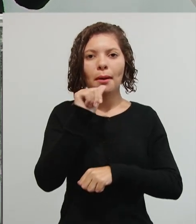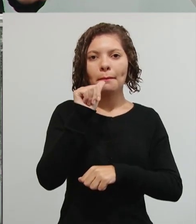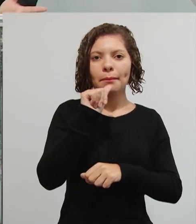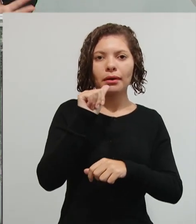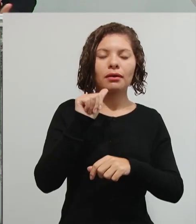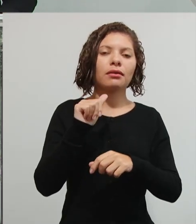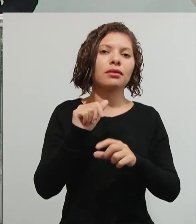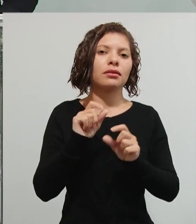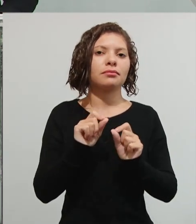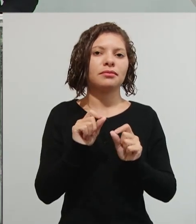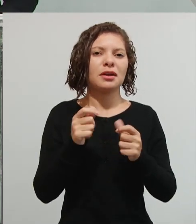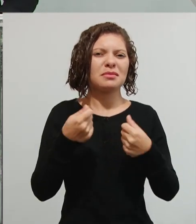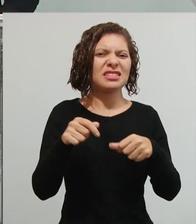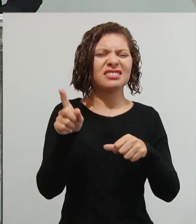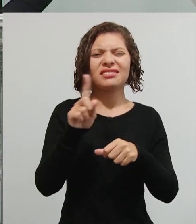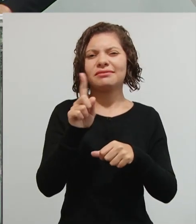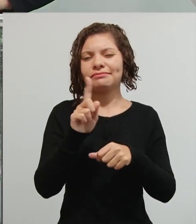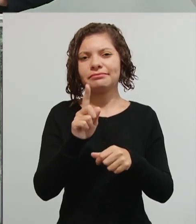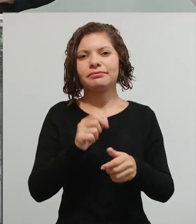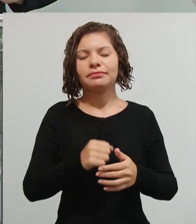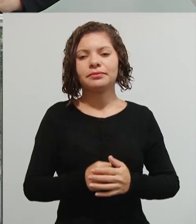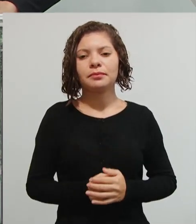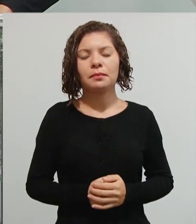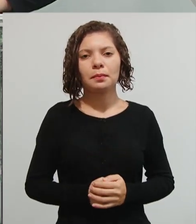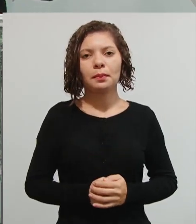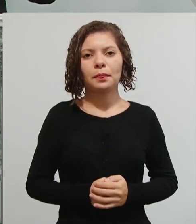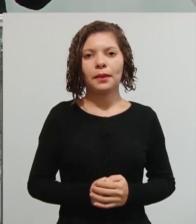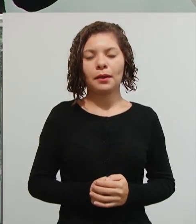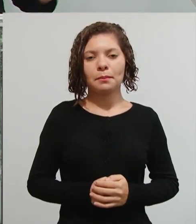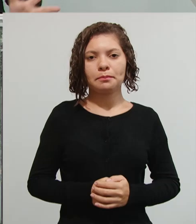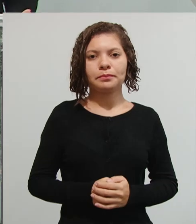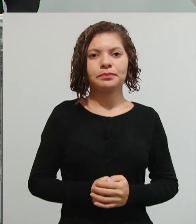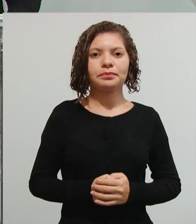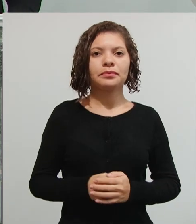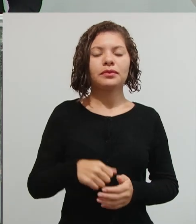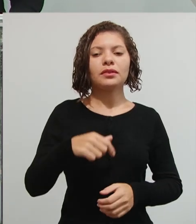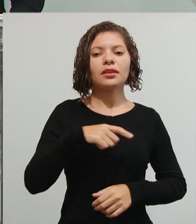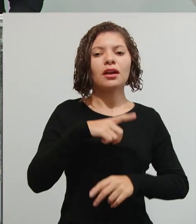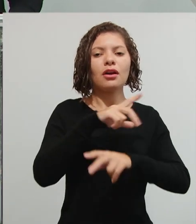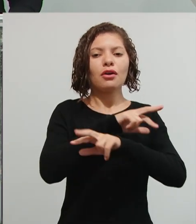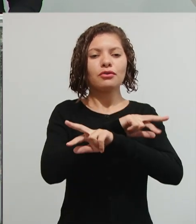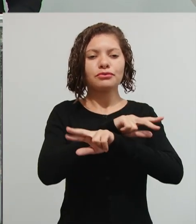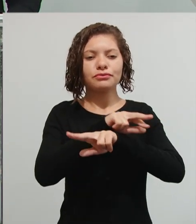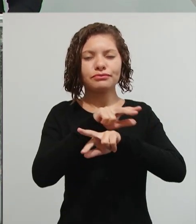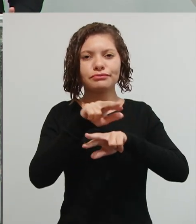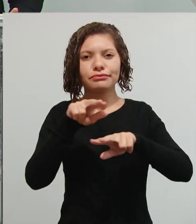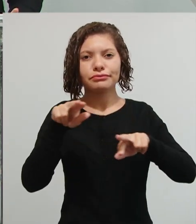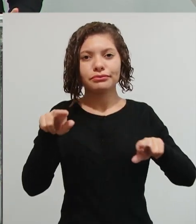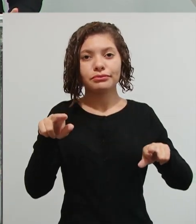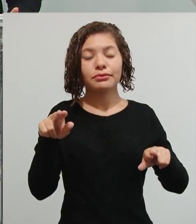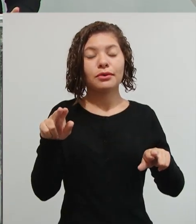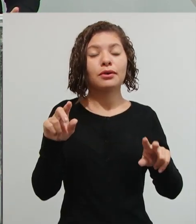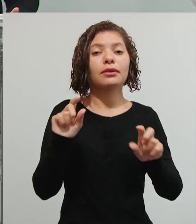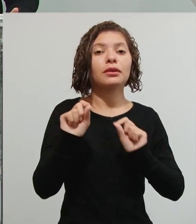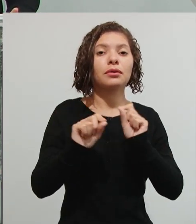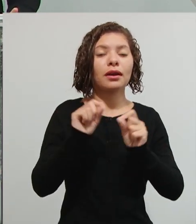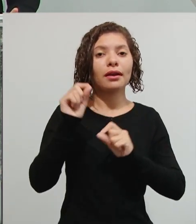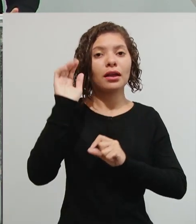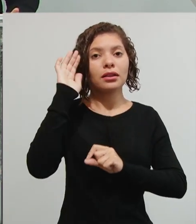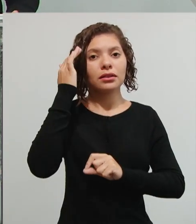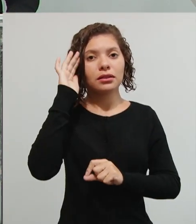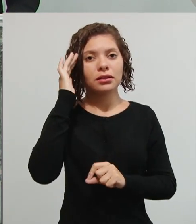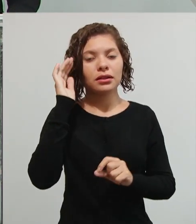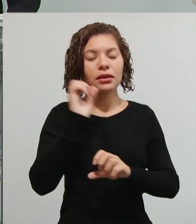produtos menos essenciais. E isso vai para uma série de outros fatores. A ideia aqui é compreender que na tomada de decisão